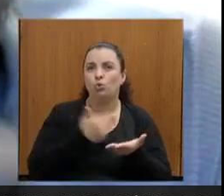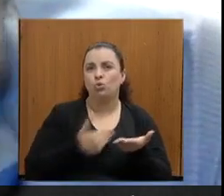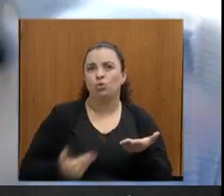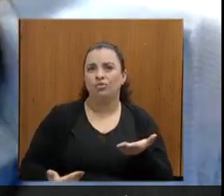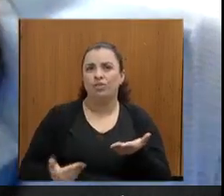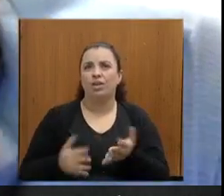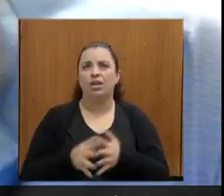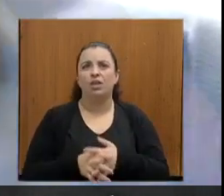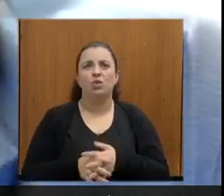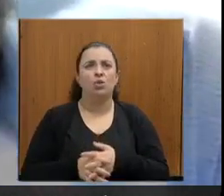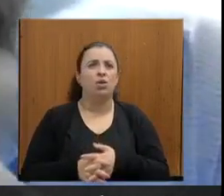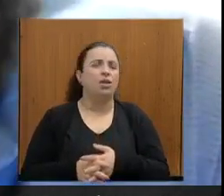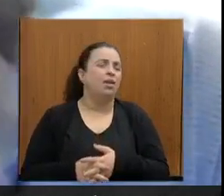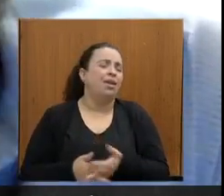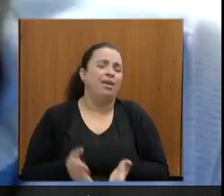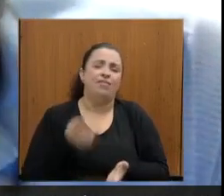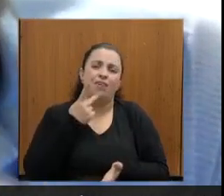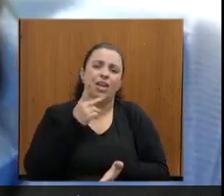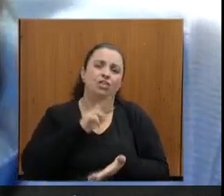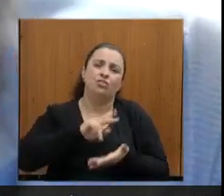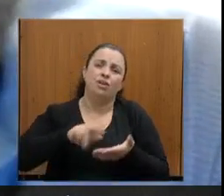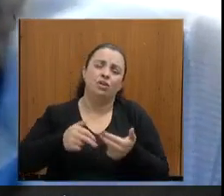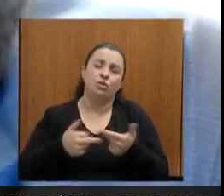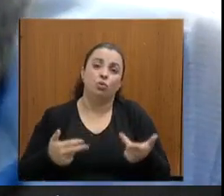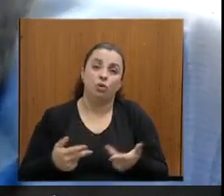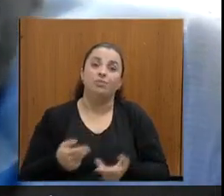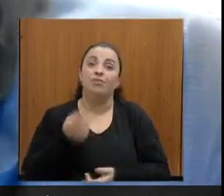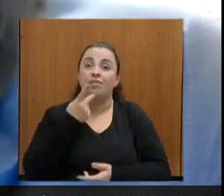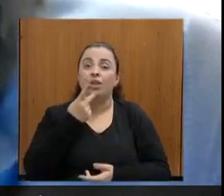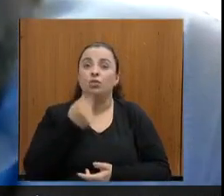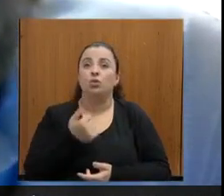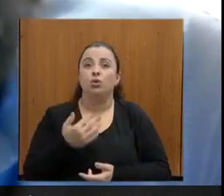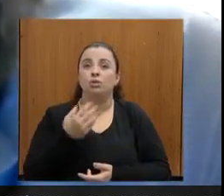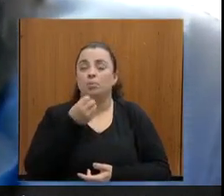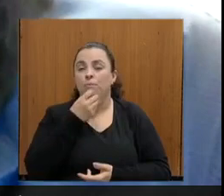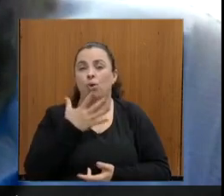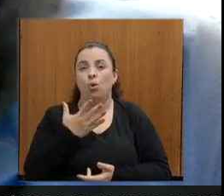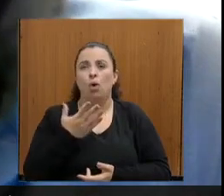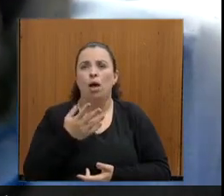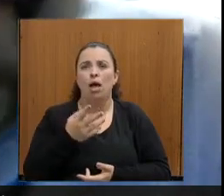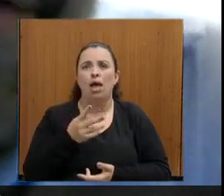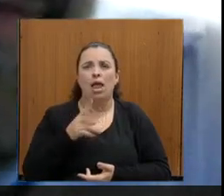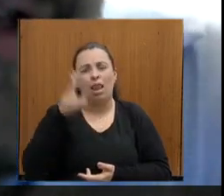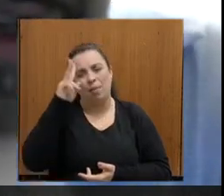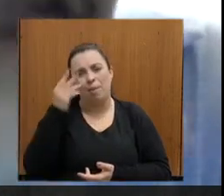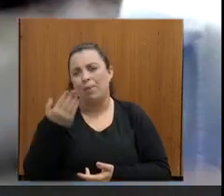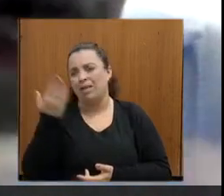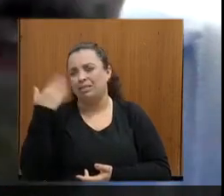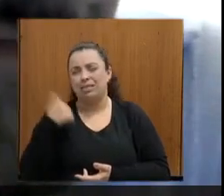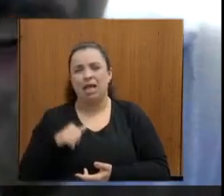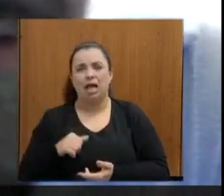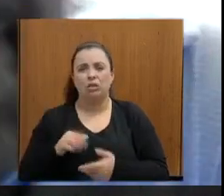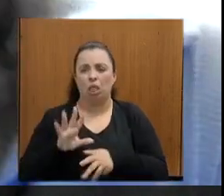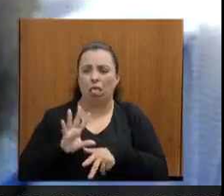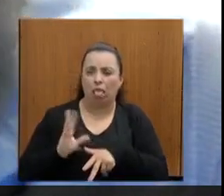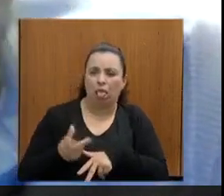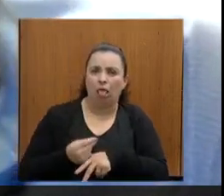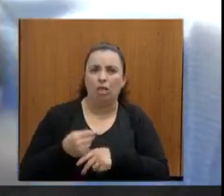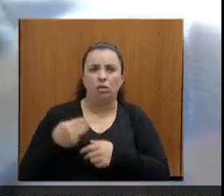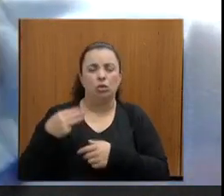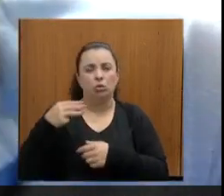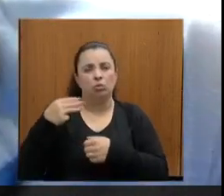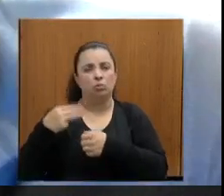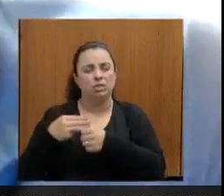falar de várias coisas a gente tem que falar de coisa a relembrar o passado de calote de município de sete bilhões de